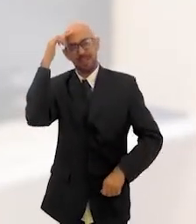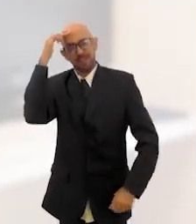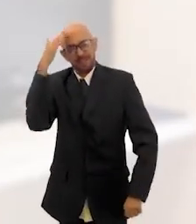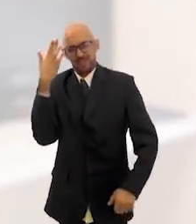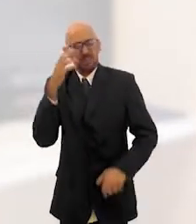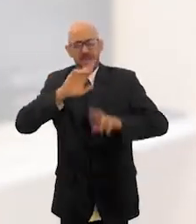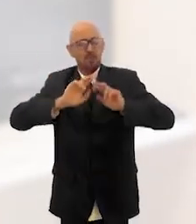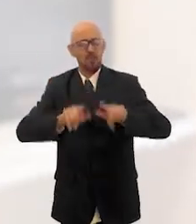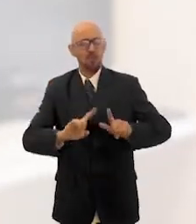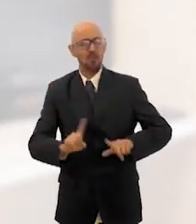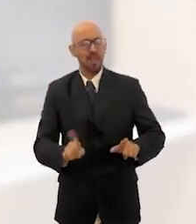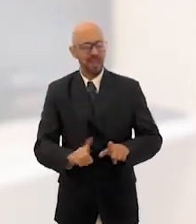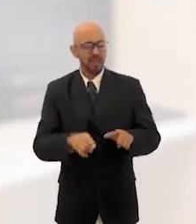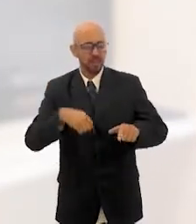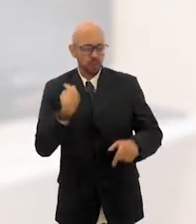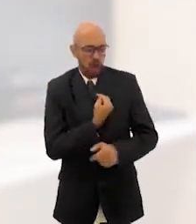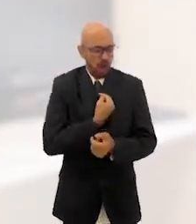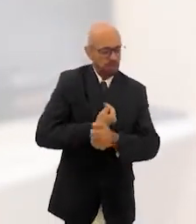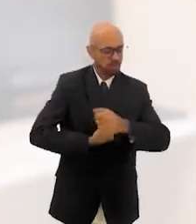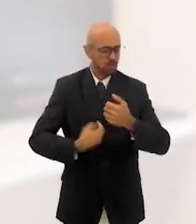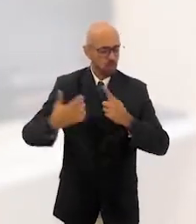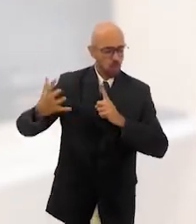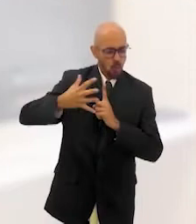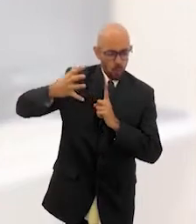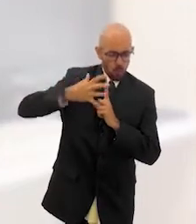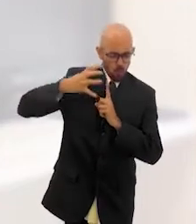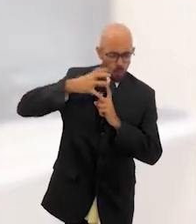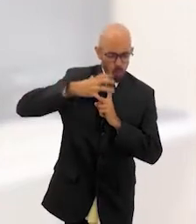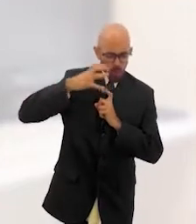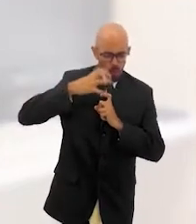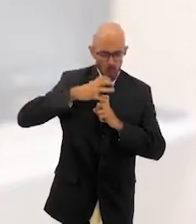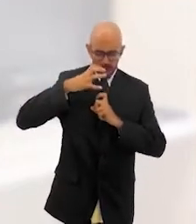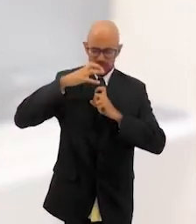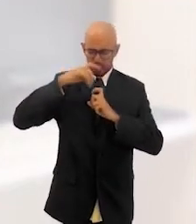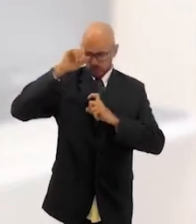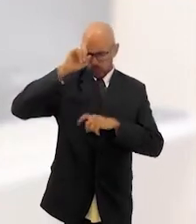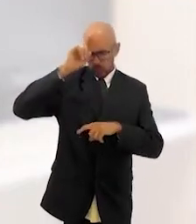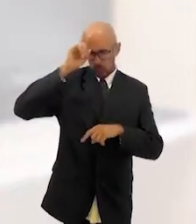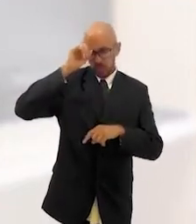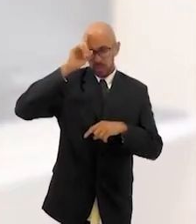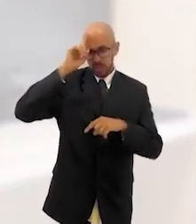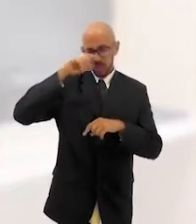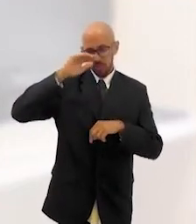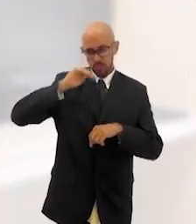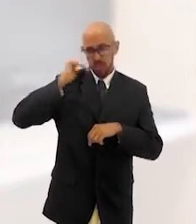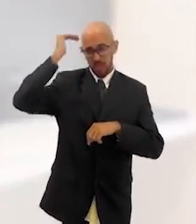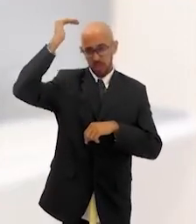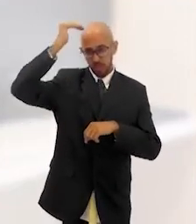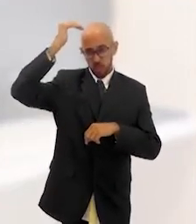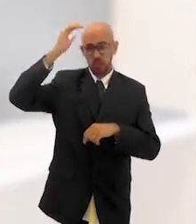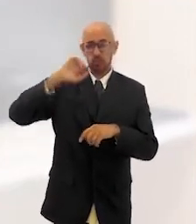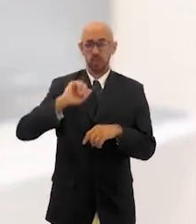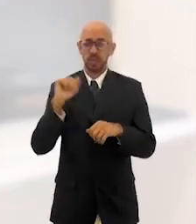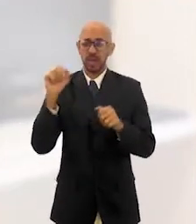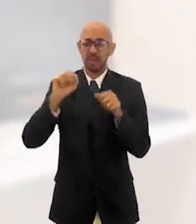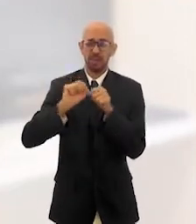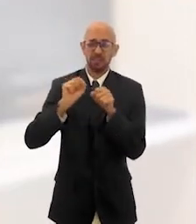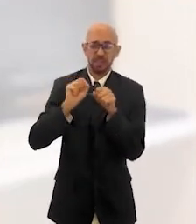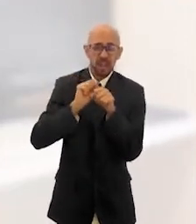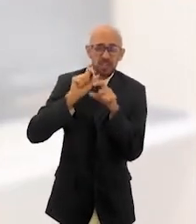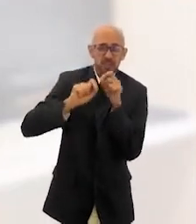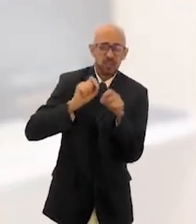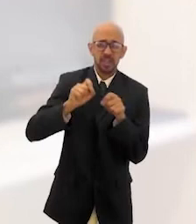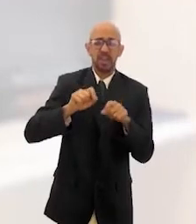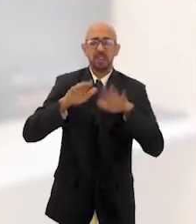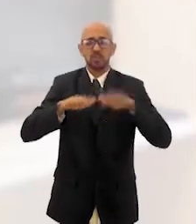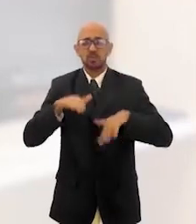tantas formas que somos bombardeados, no dia a dia de um adulto, que é um dia a dia, enfim, que tem as suas